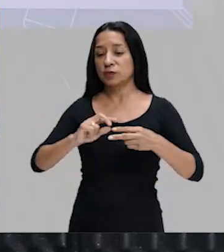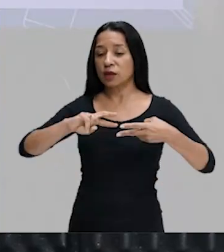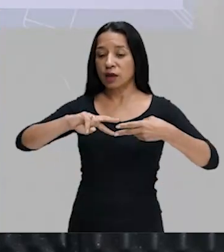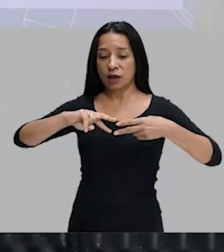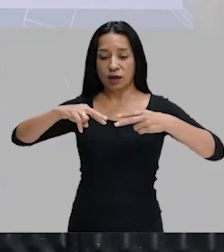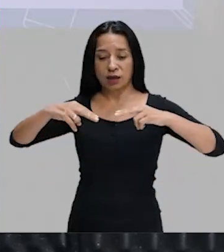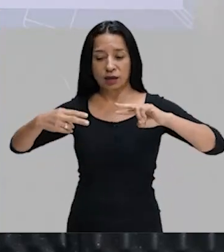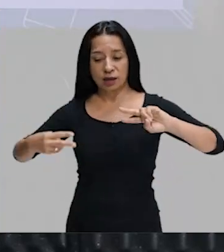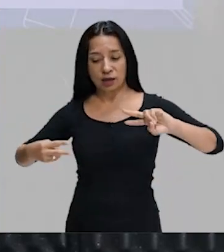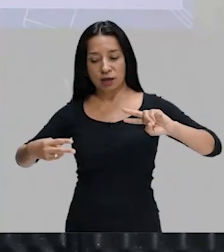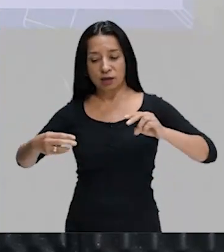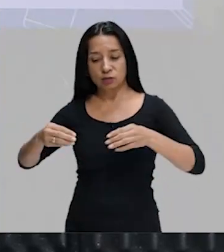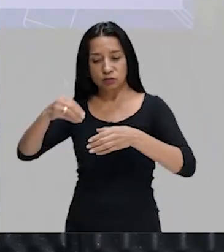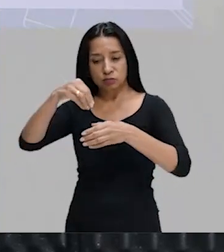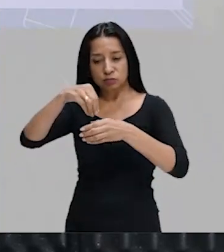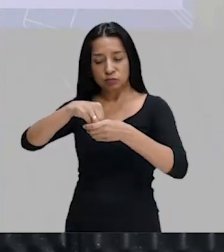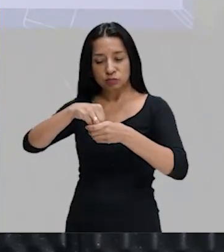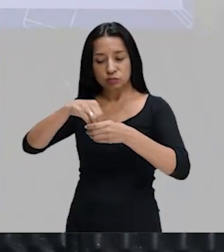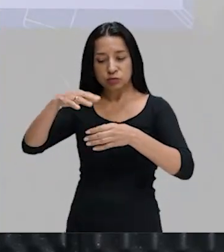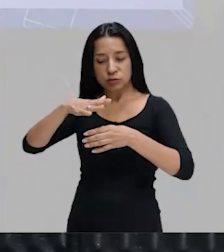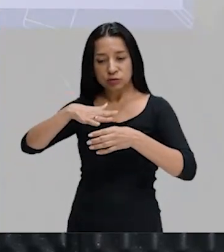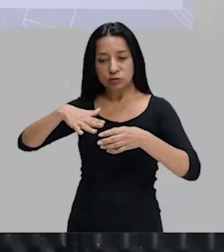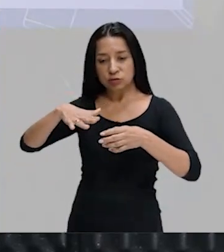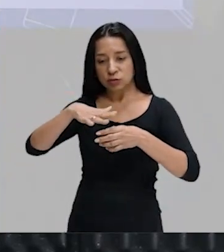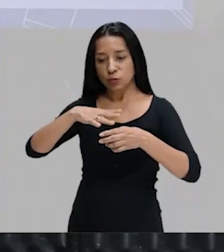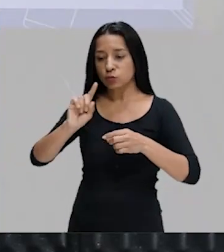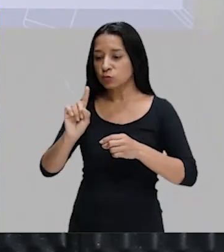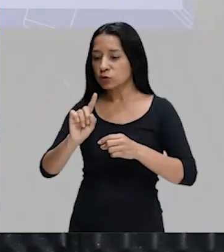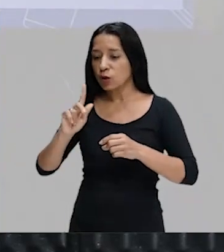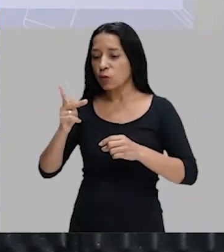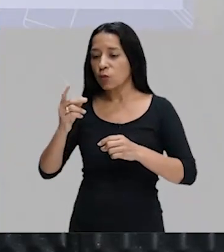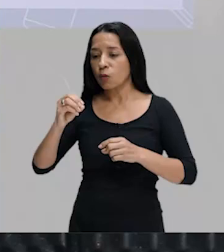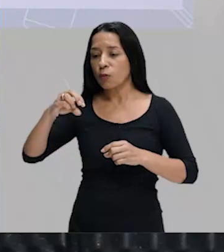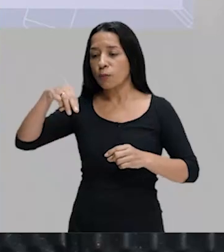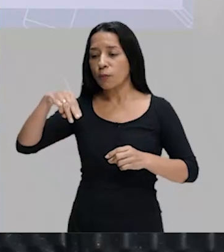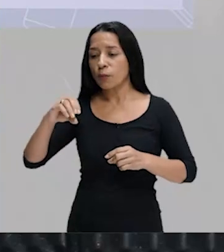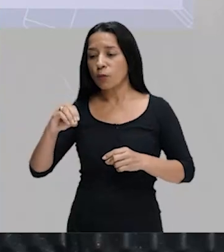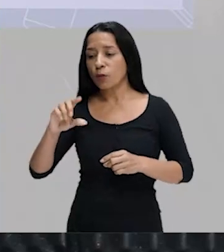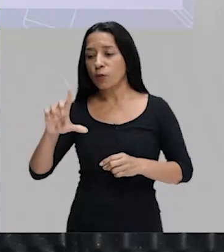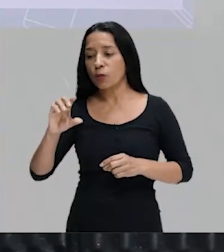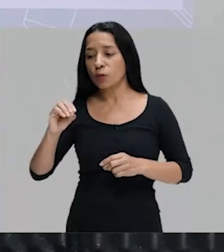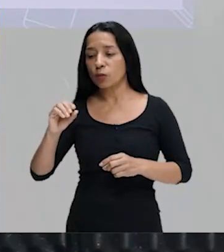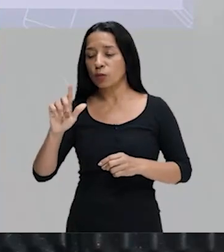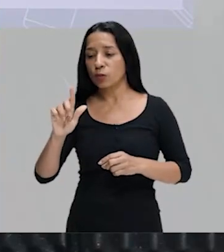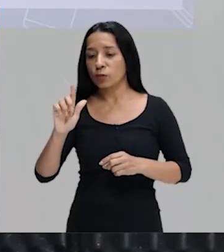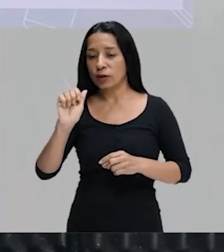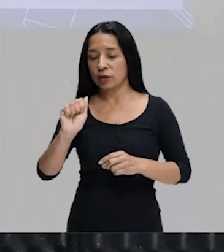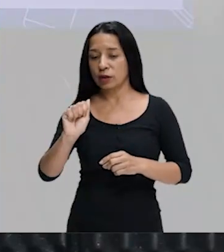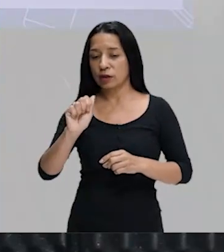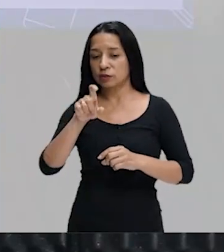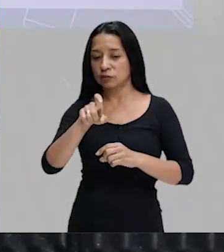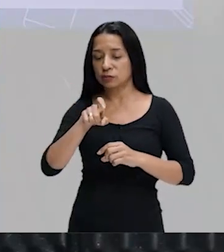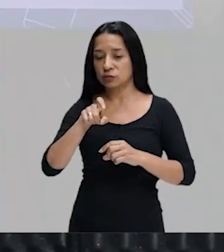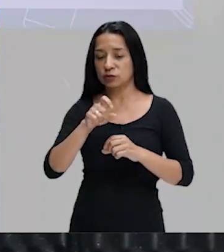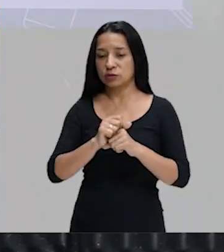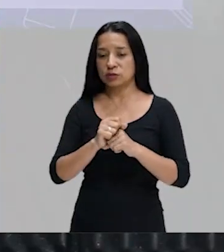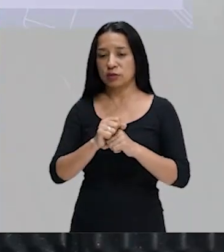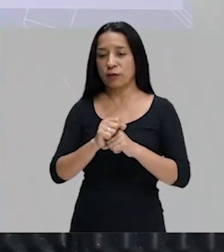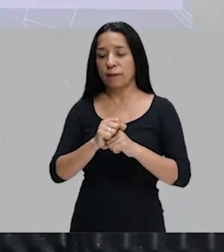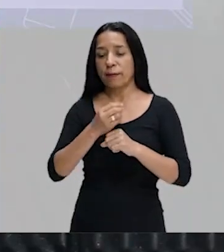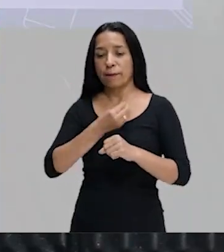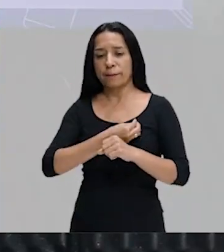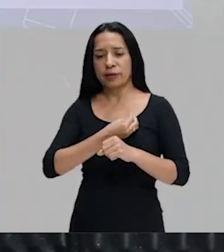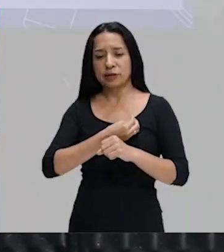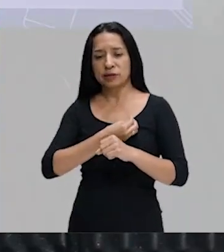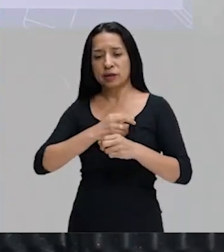não homóloga do X, ou seja, é uma região que está presente no X, no cromossomo X,